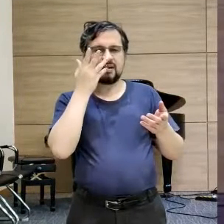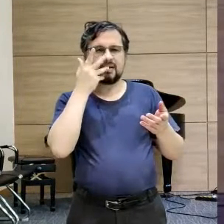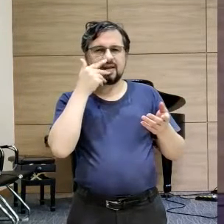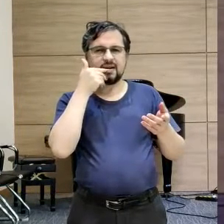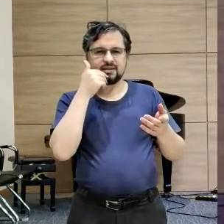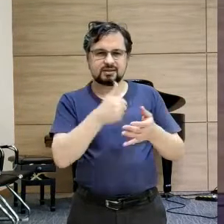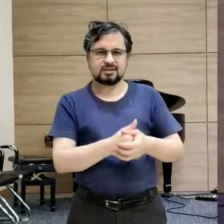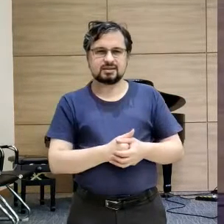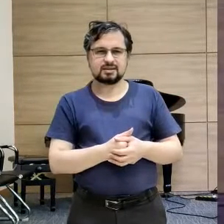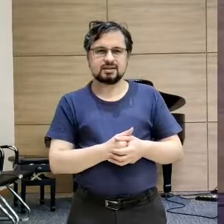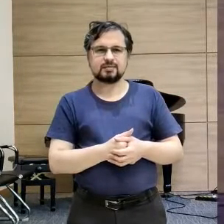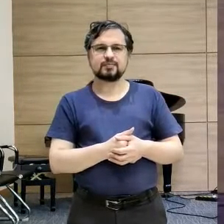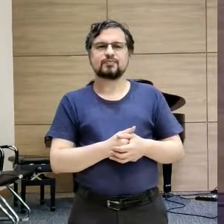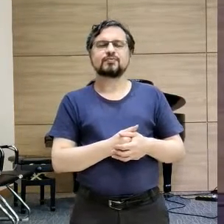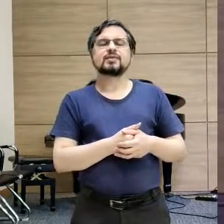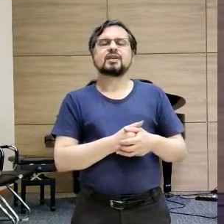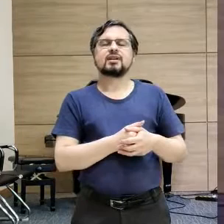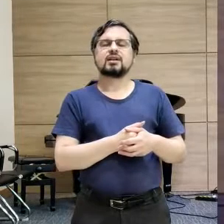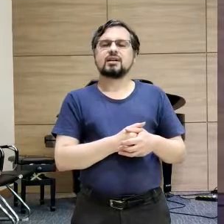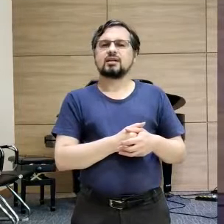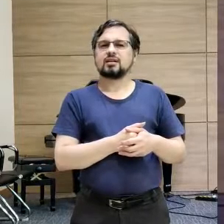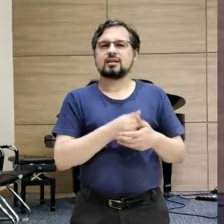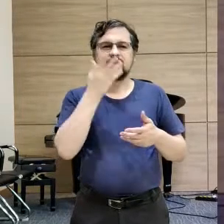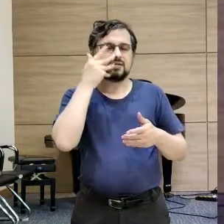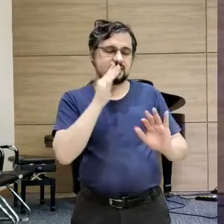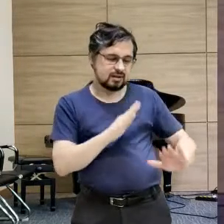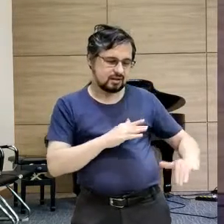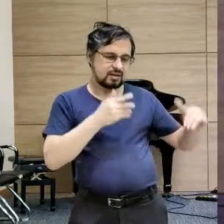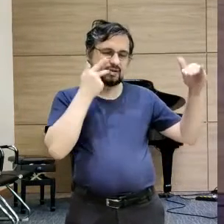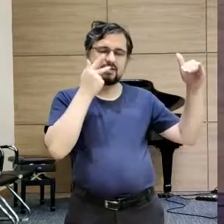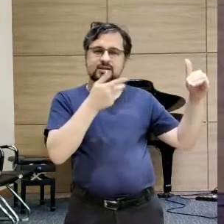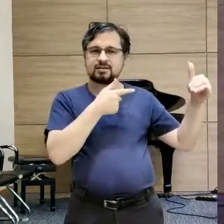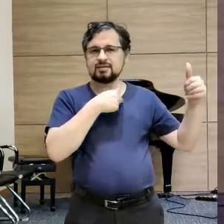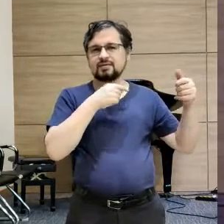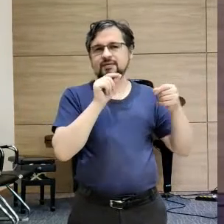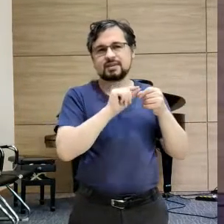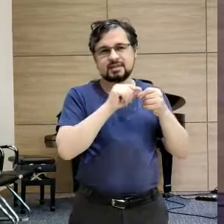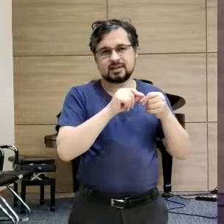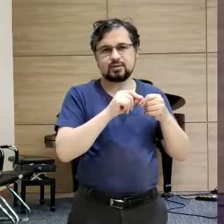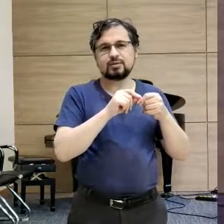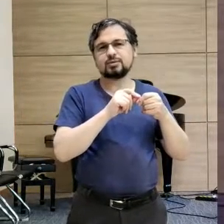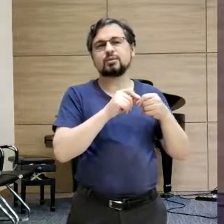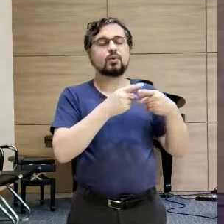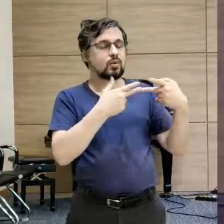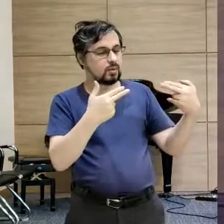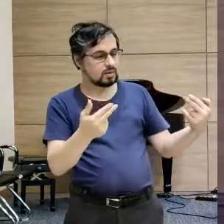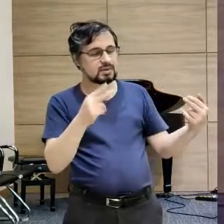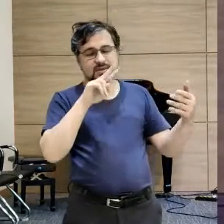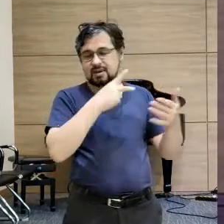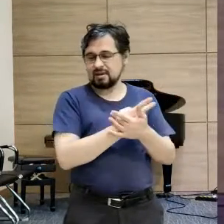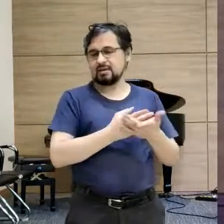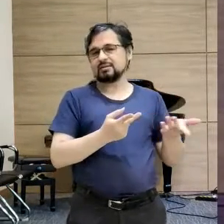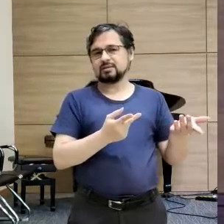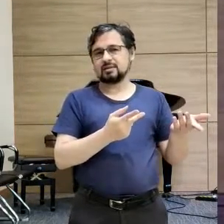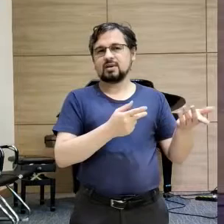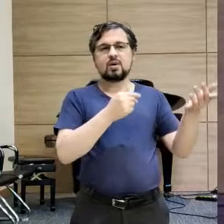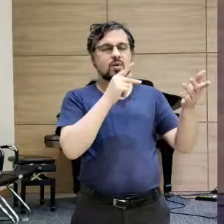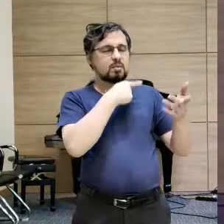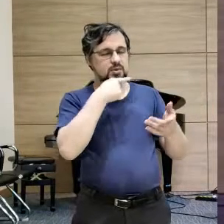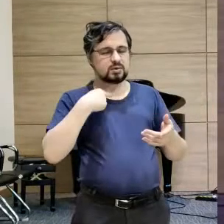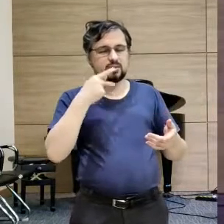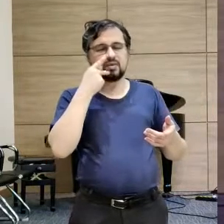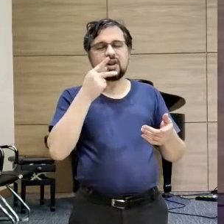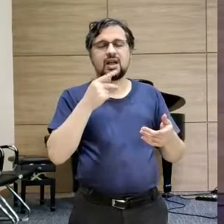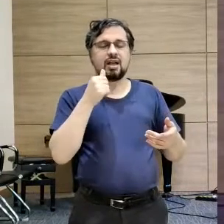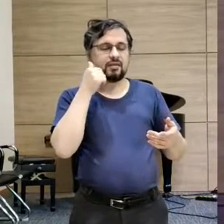Marco testemunha aqui com frequência da Alice. Ele não ensinou ela a mentir, mas ela sabe mentir. Ela